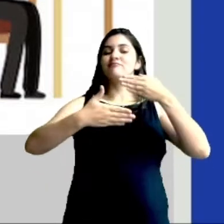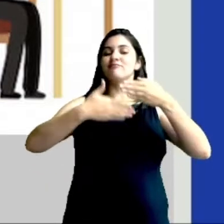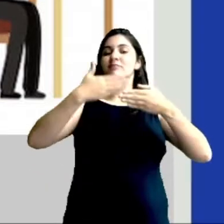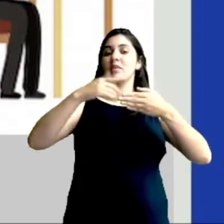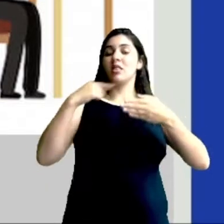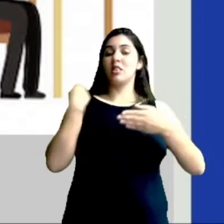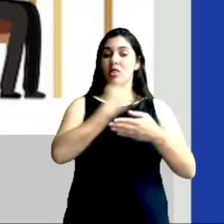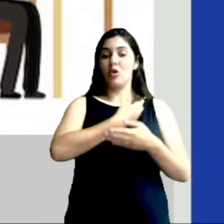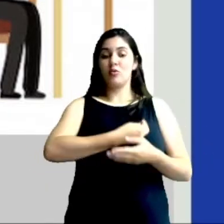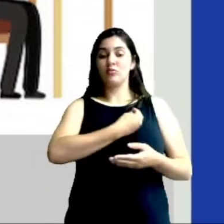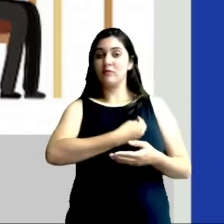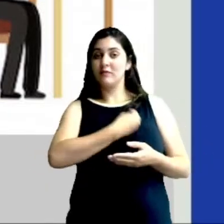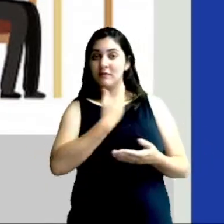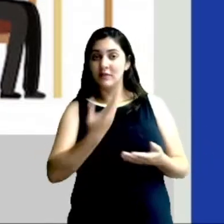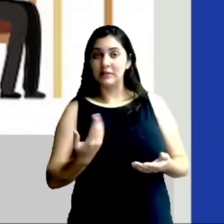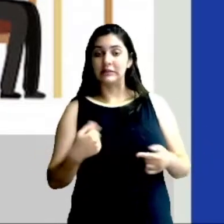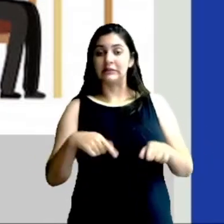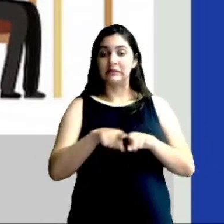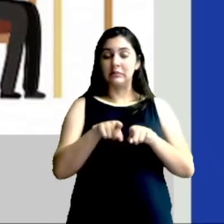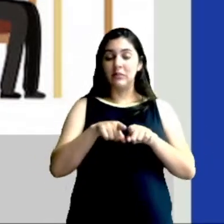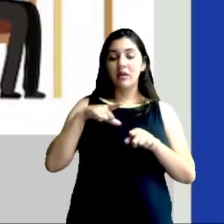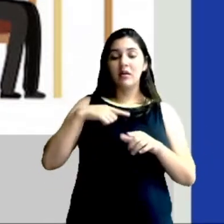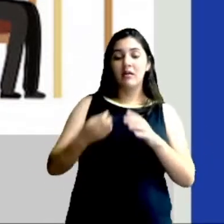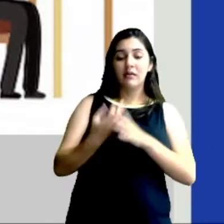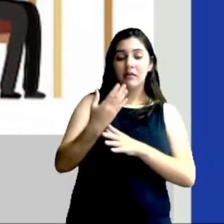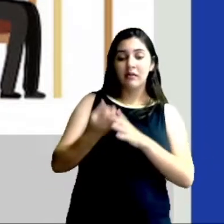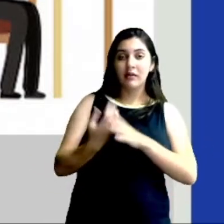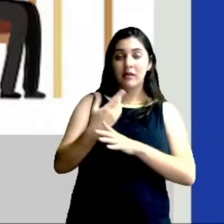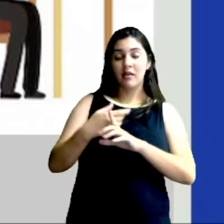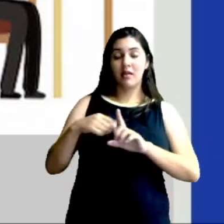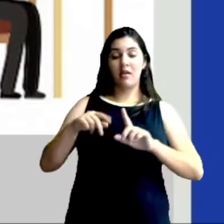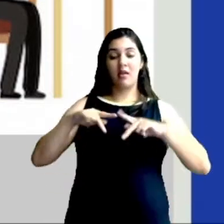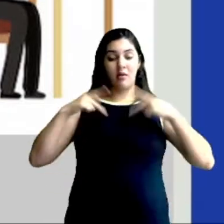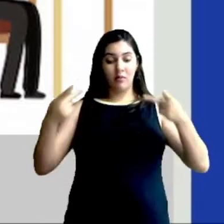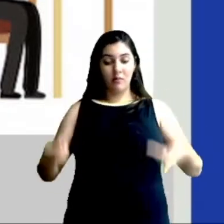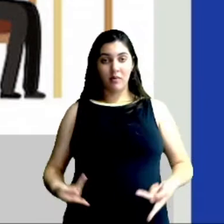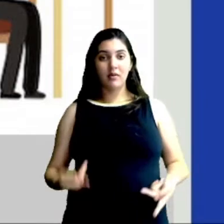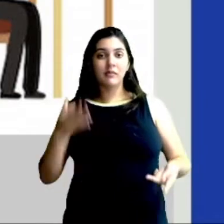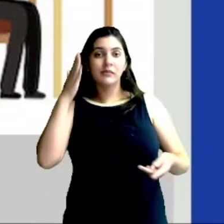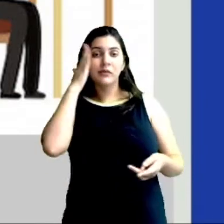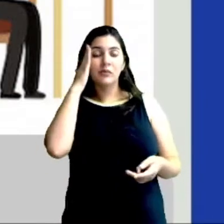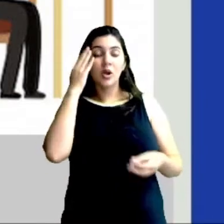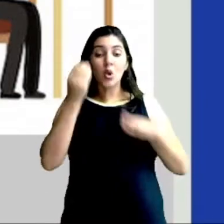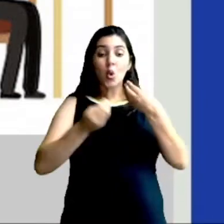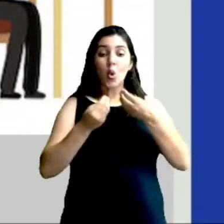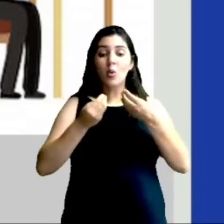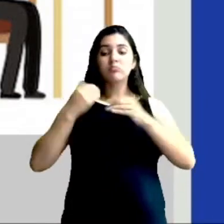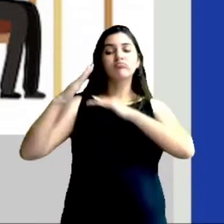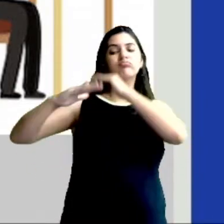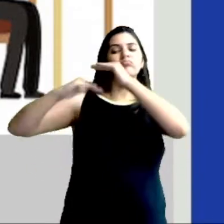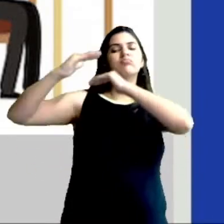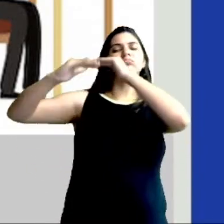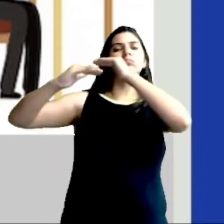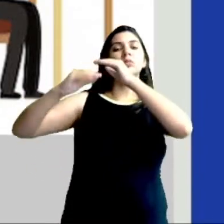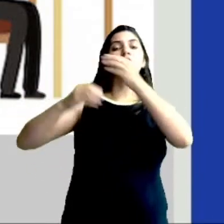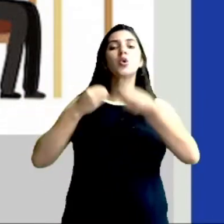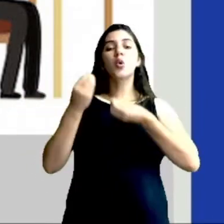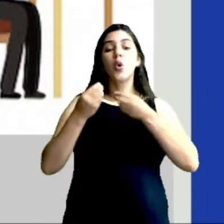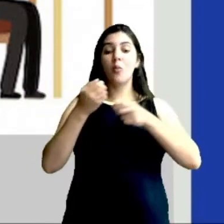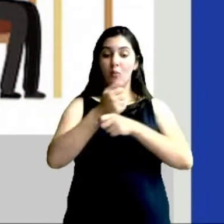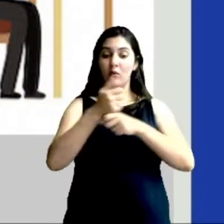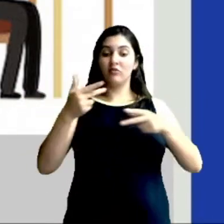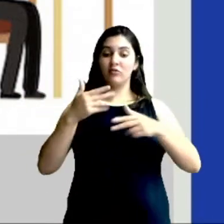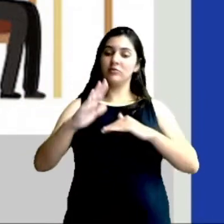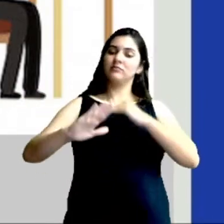a nossa vivência ele constrói esse caminho da Humanidade para a gente compreender como é que a gente e como é que as coisas